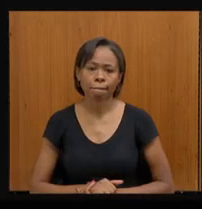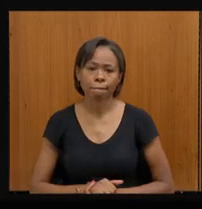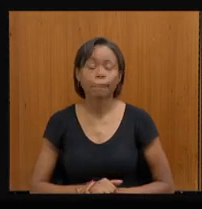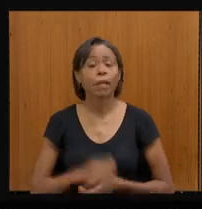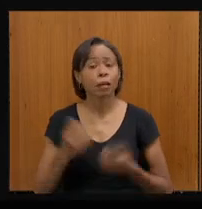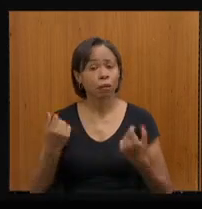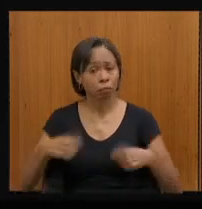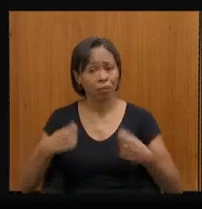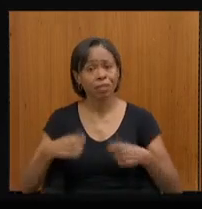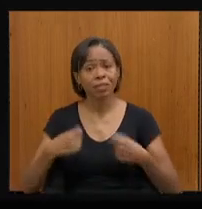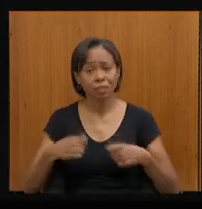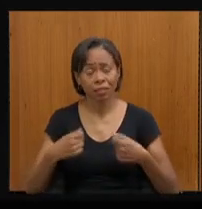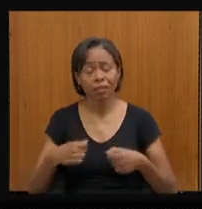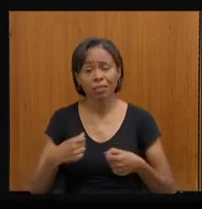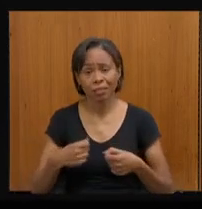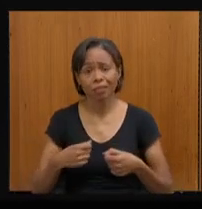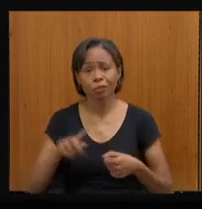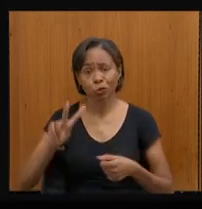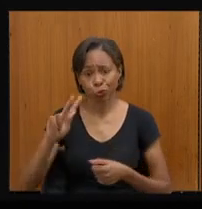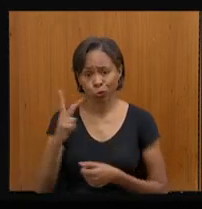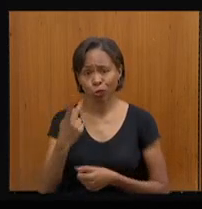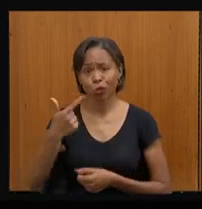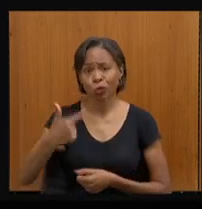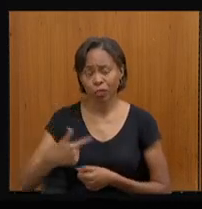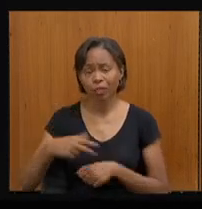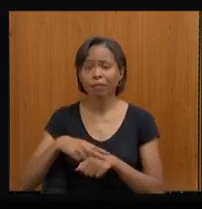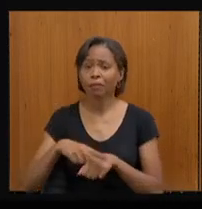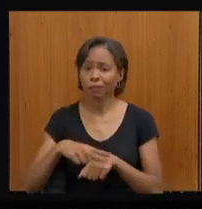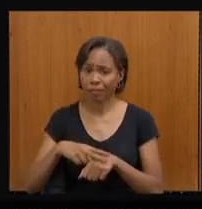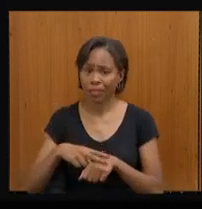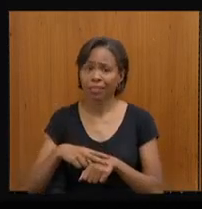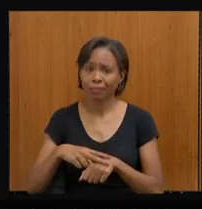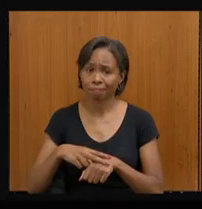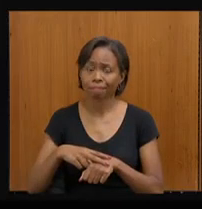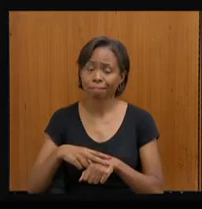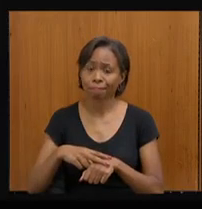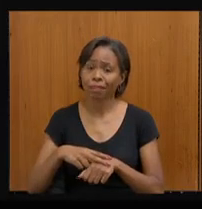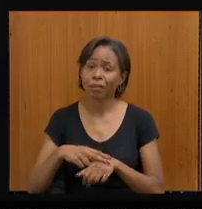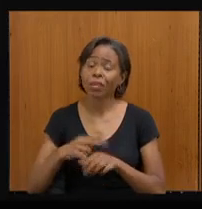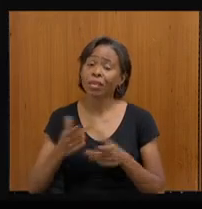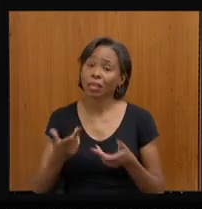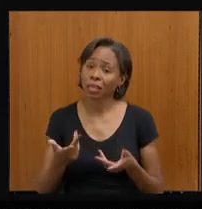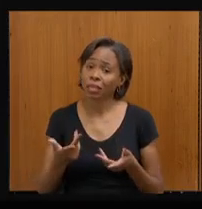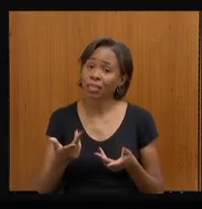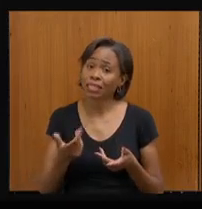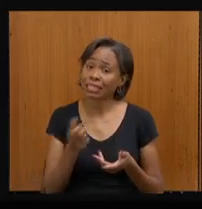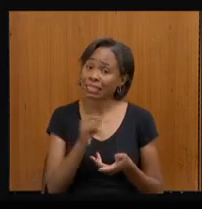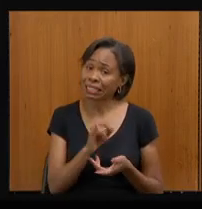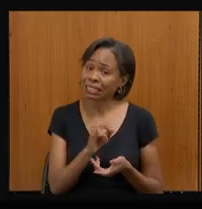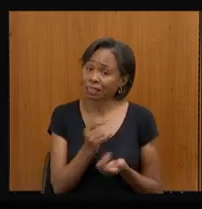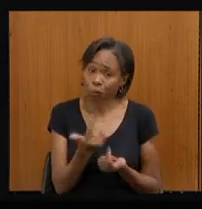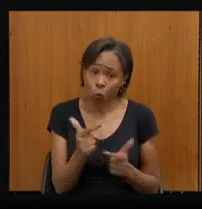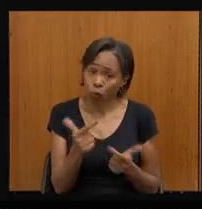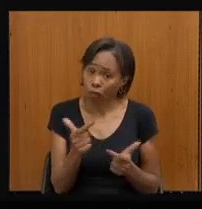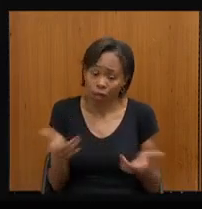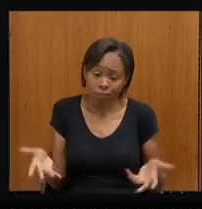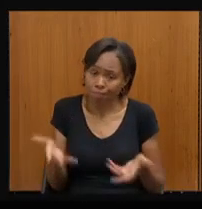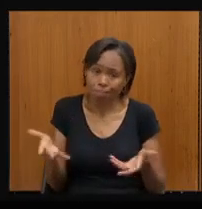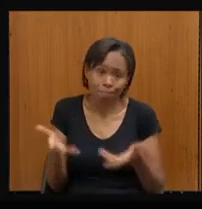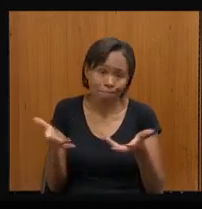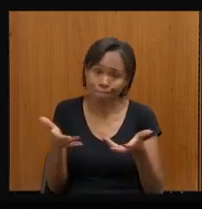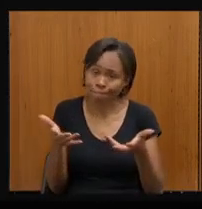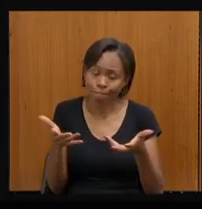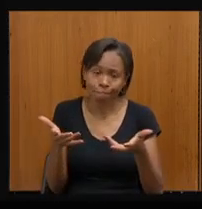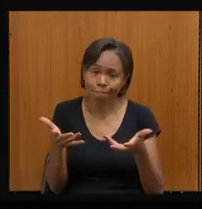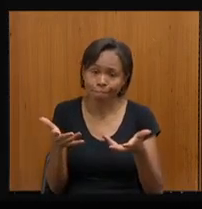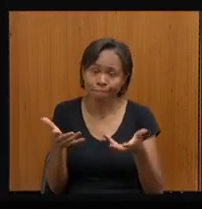viabilizar o hidrogênio verde e ainda se não fizermos algum estímulo tributário